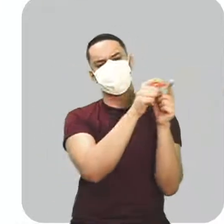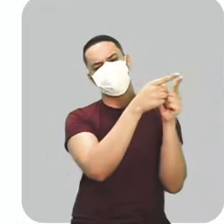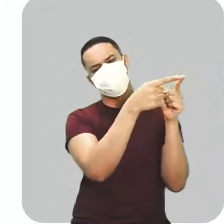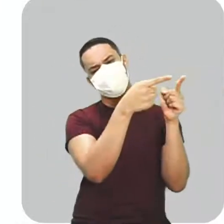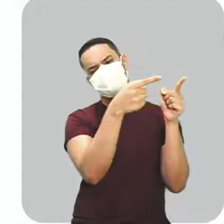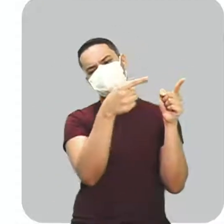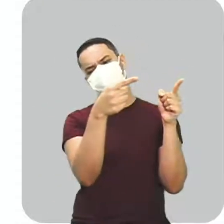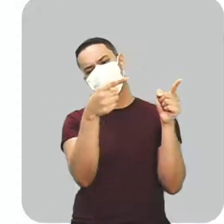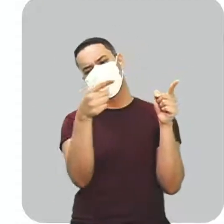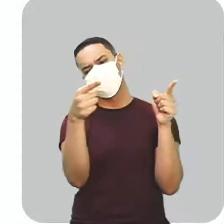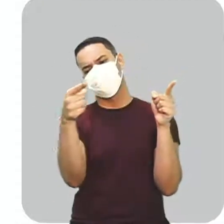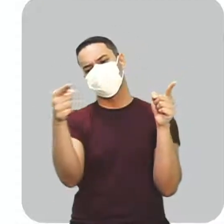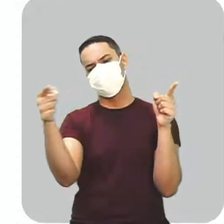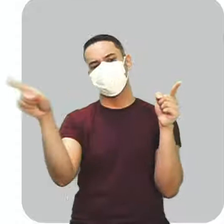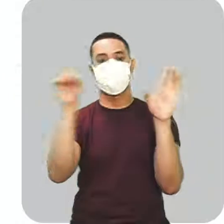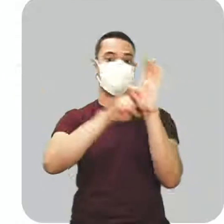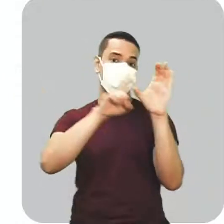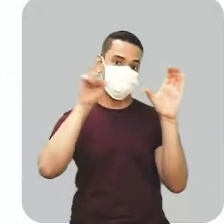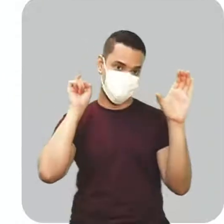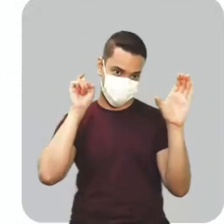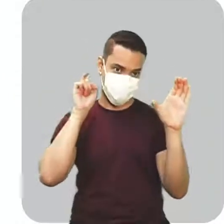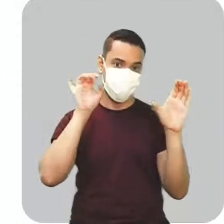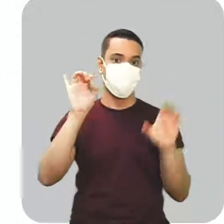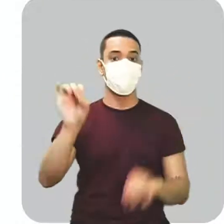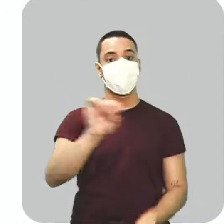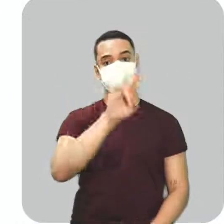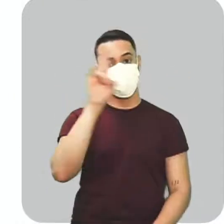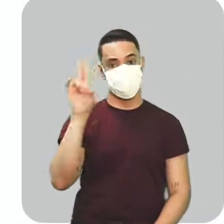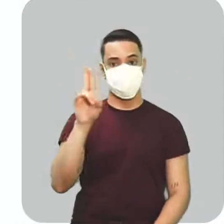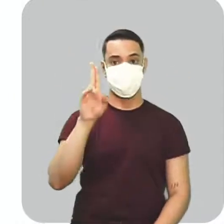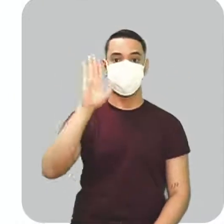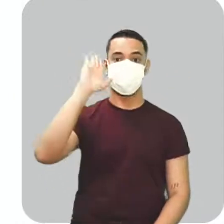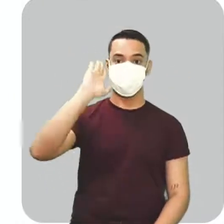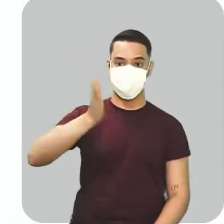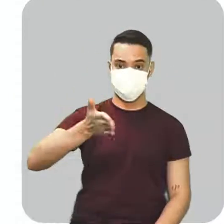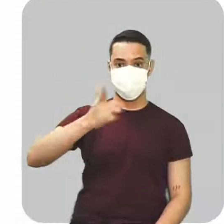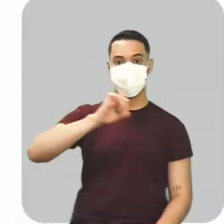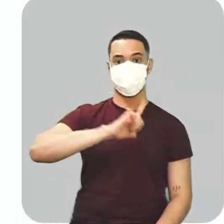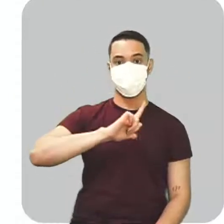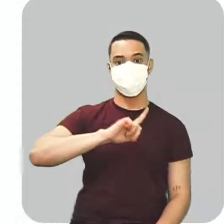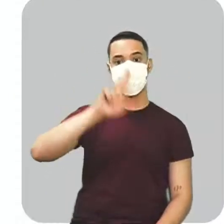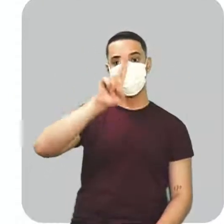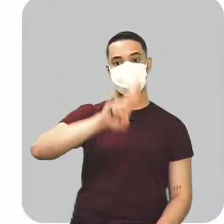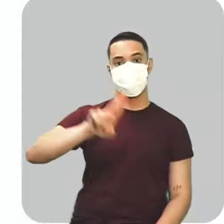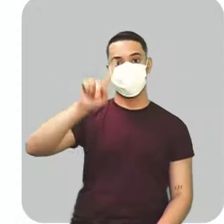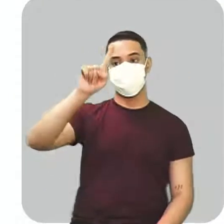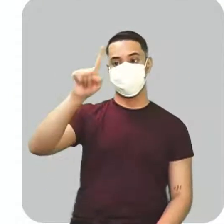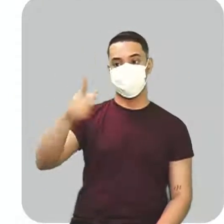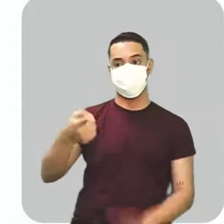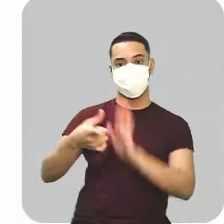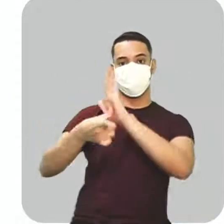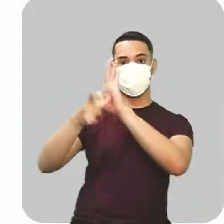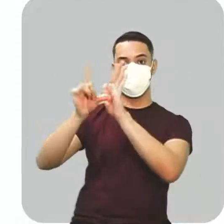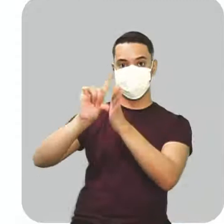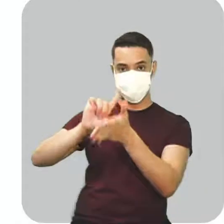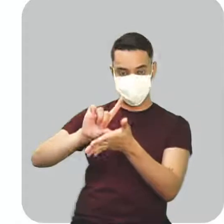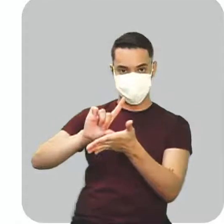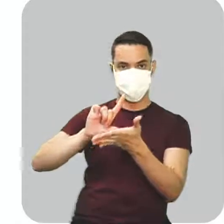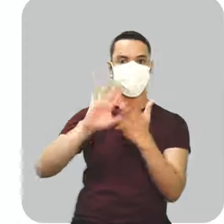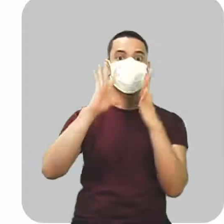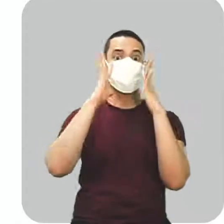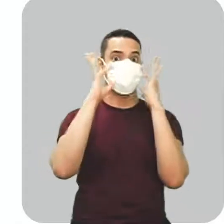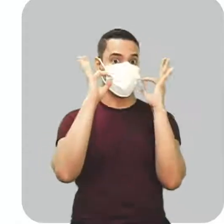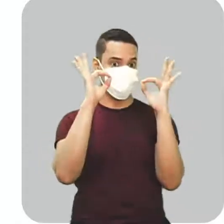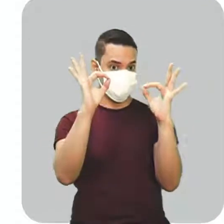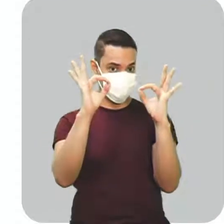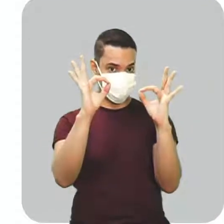coordenadas que são independentes, né? Ou que já tem utilizado a vírgula. Presta